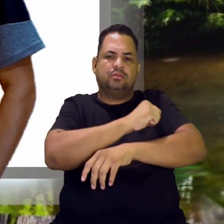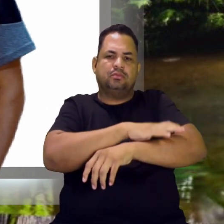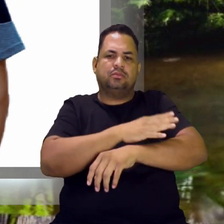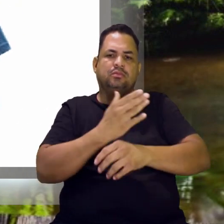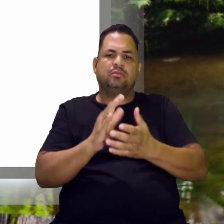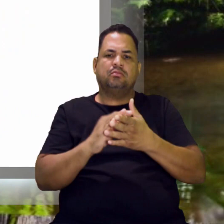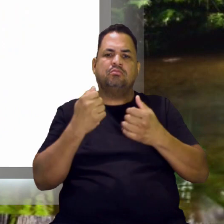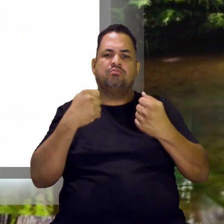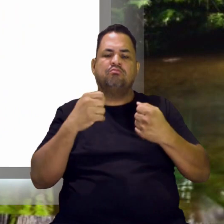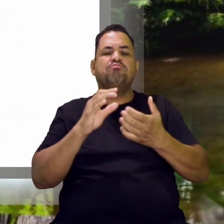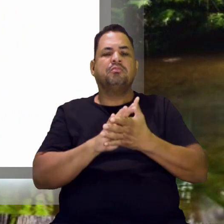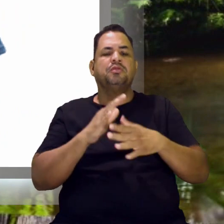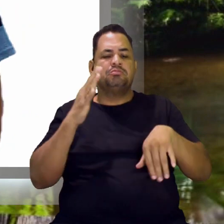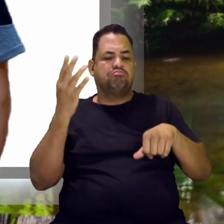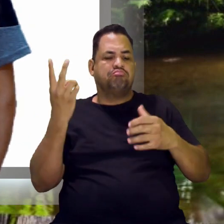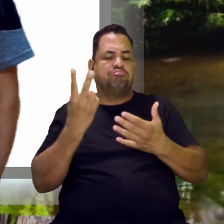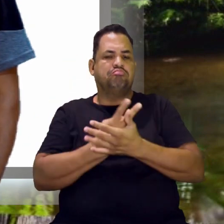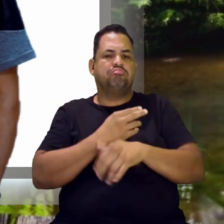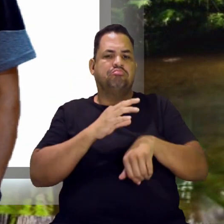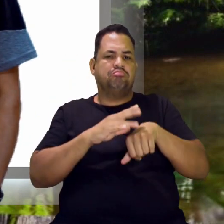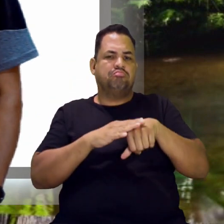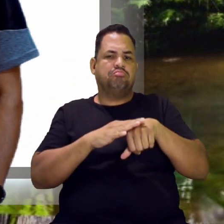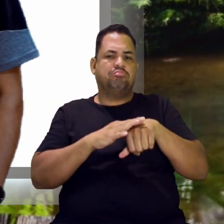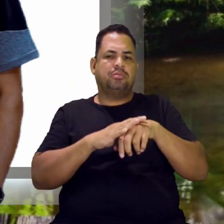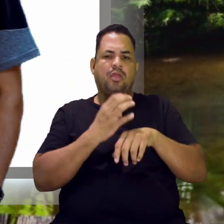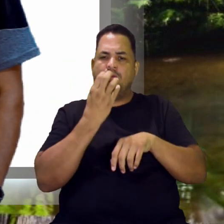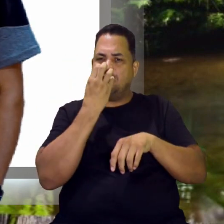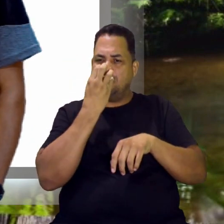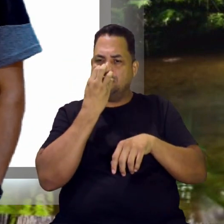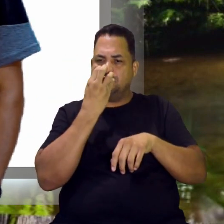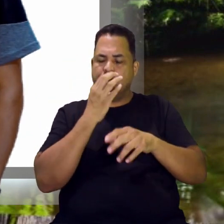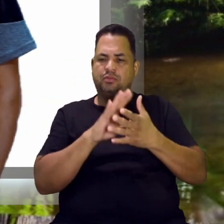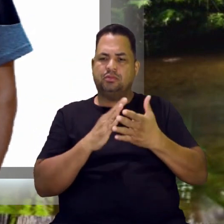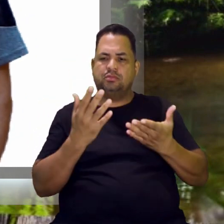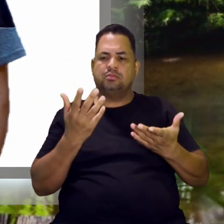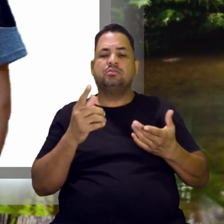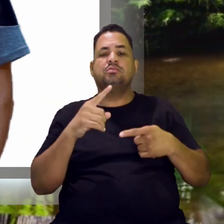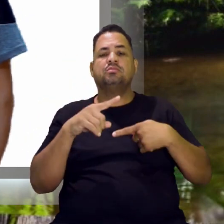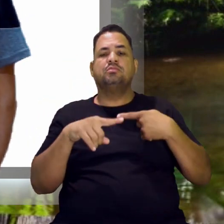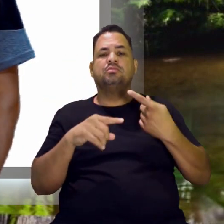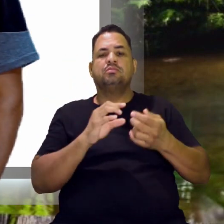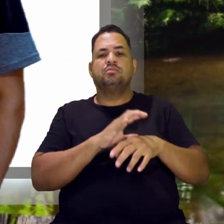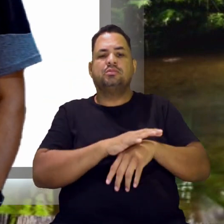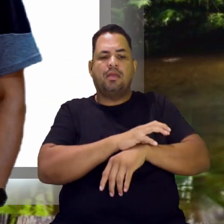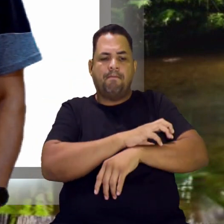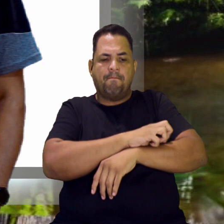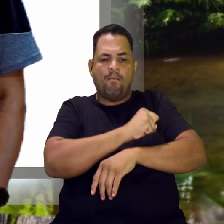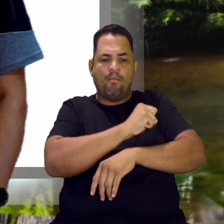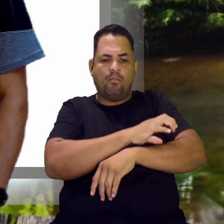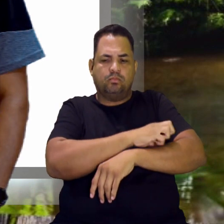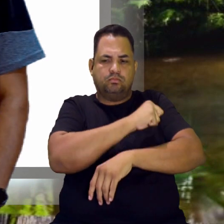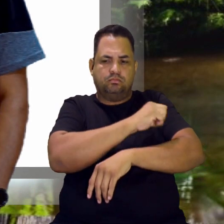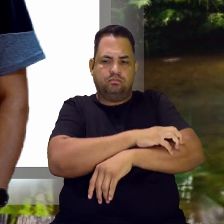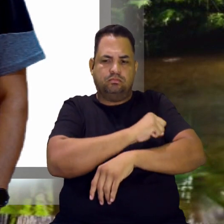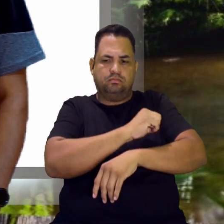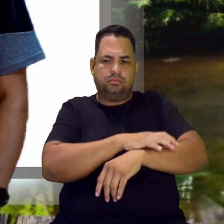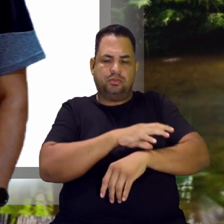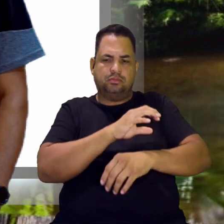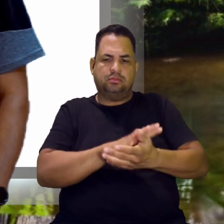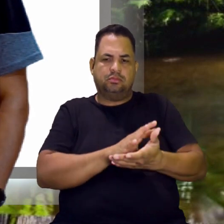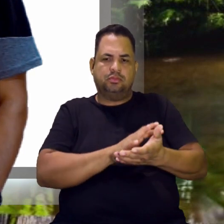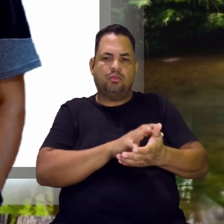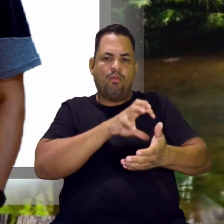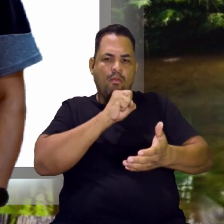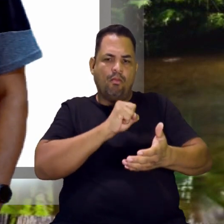carrapato ali pode causar doenças no cachorro, e com certeza ele está roubando o sangue ali do cachorro. Então